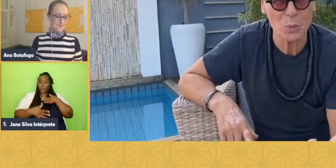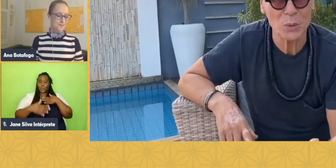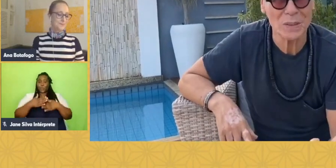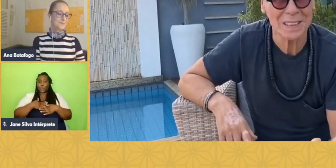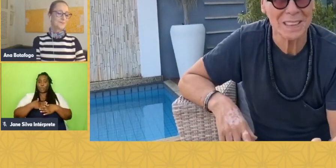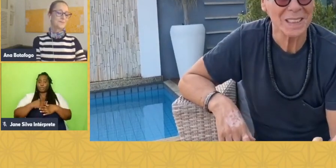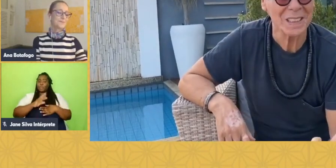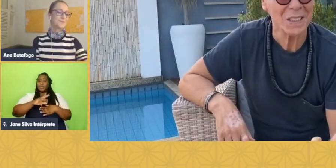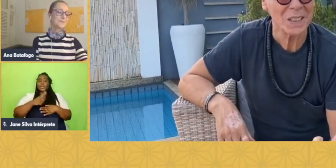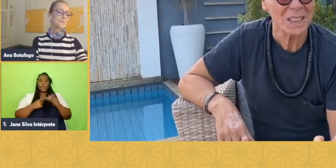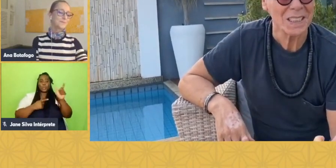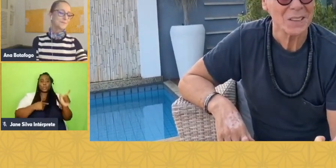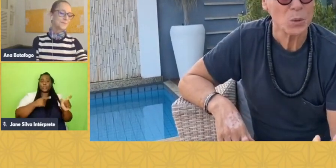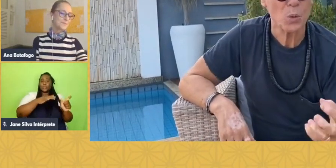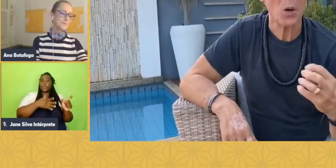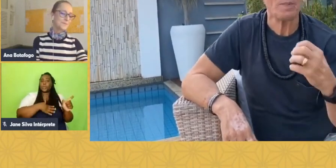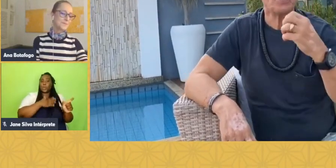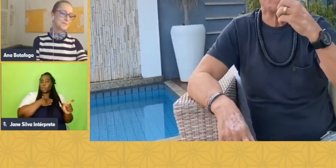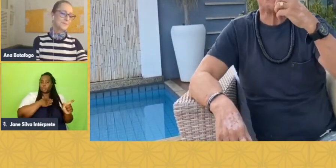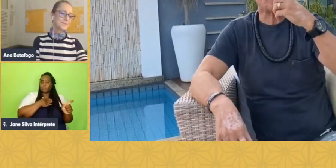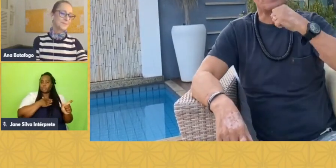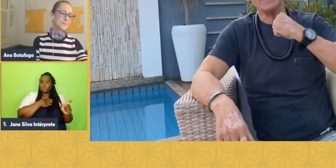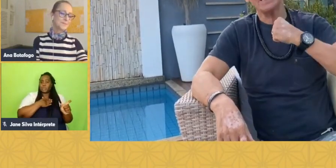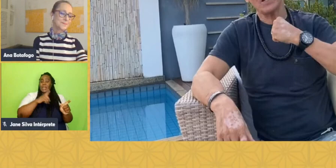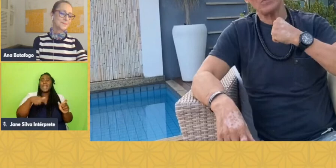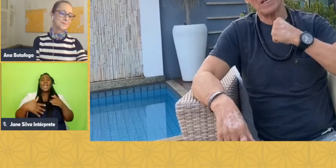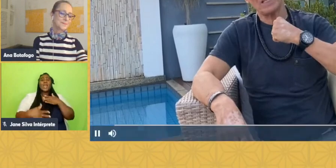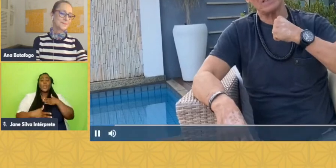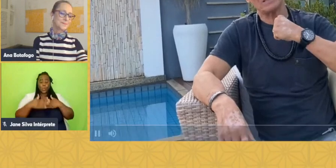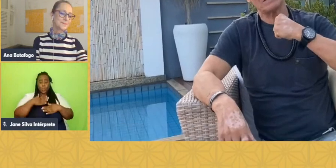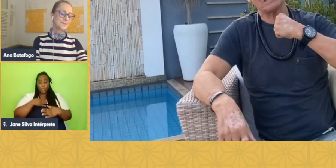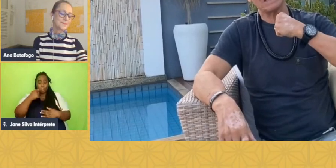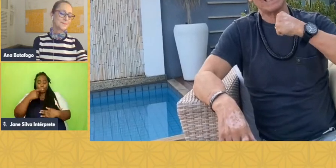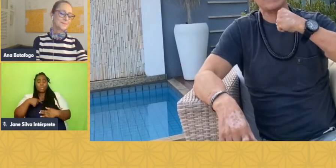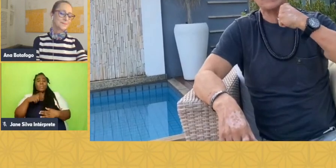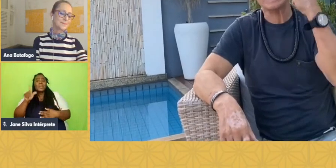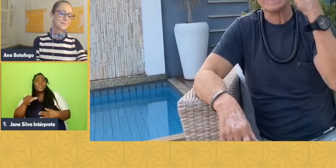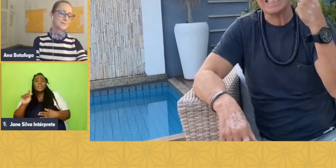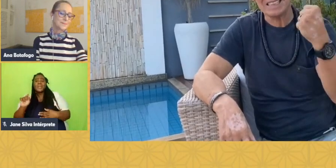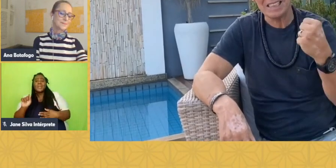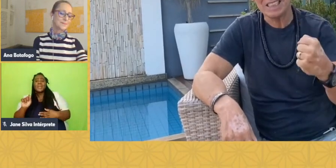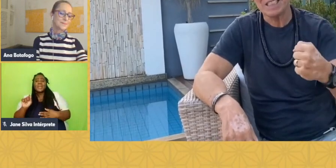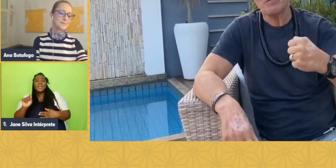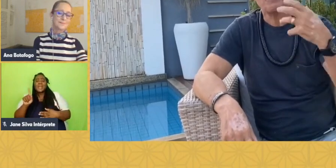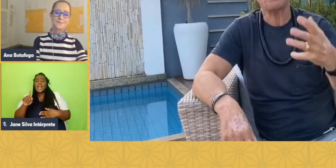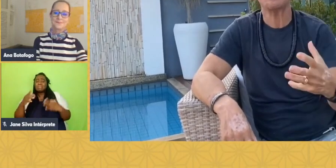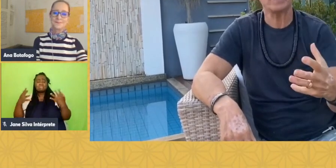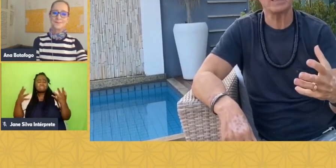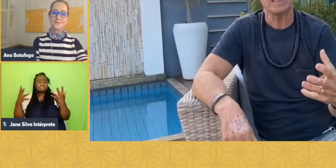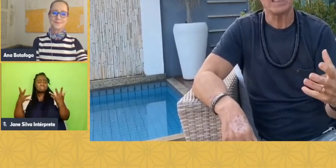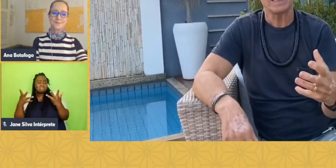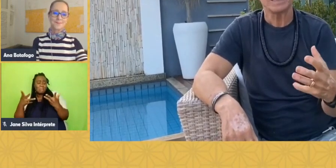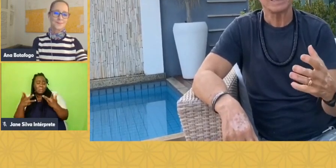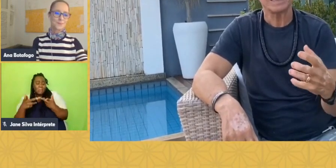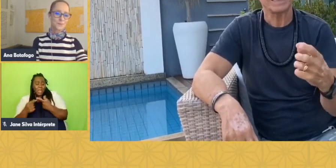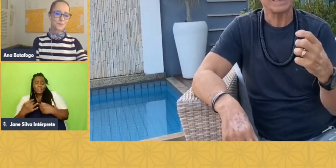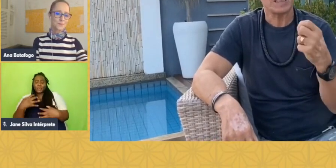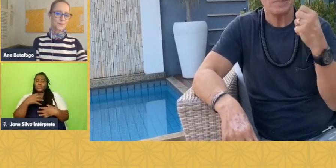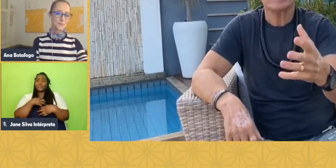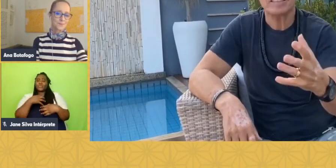não do corpo e o corpo para mim é uma excelente forma